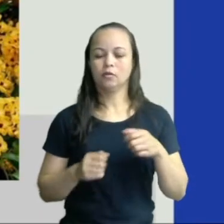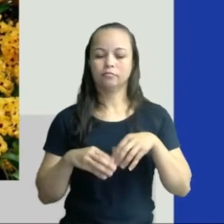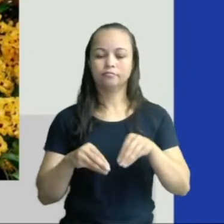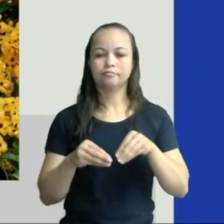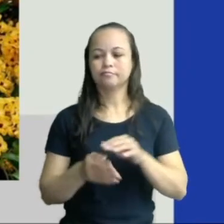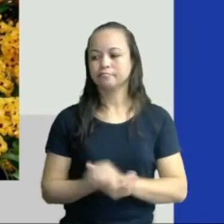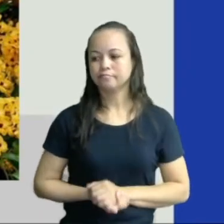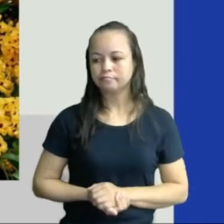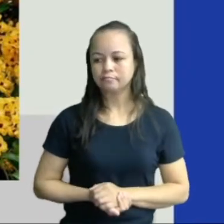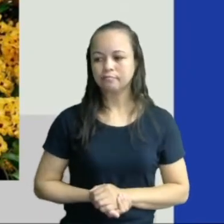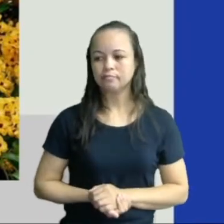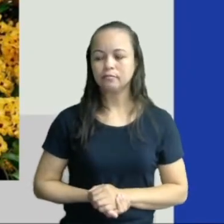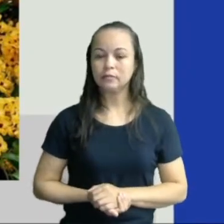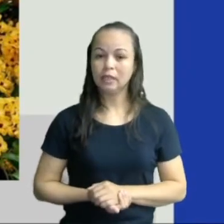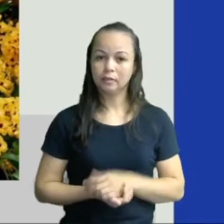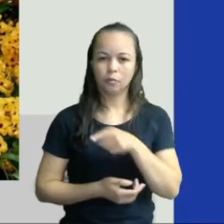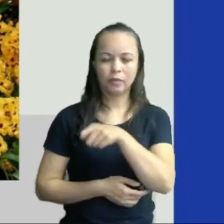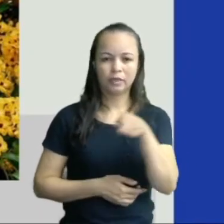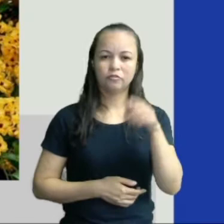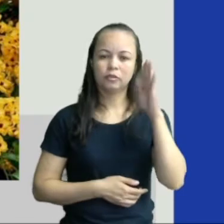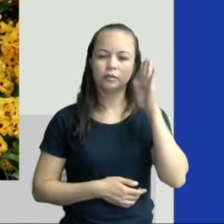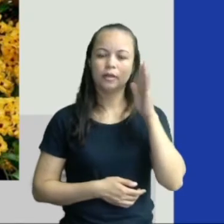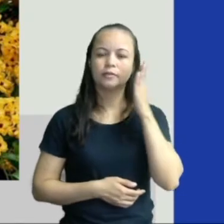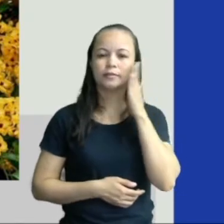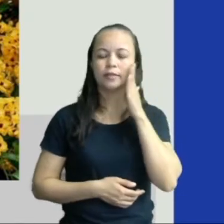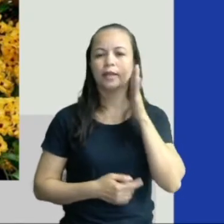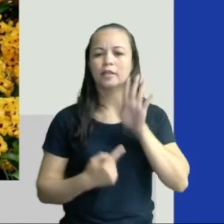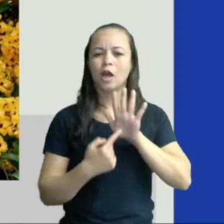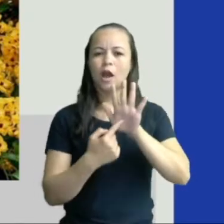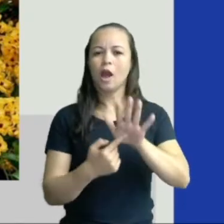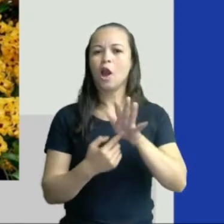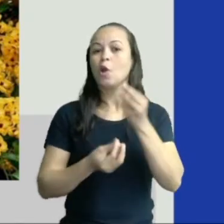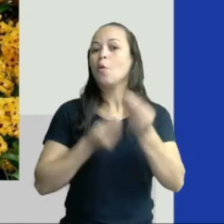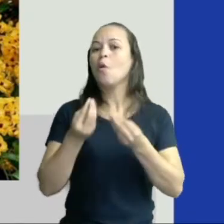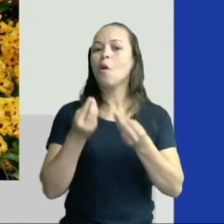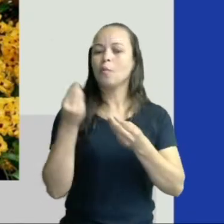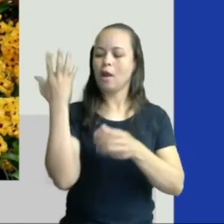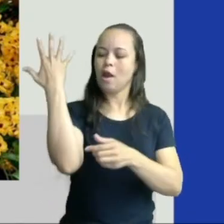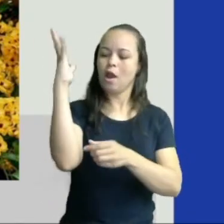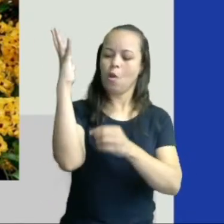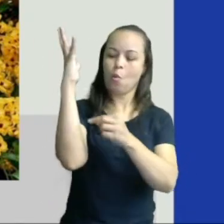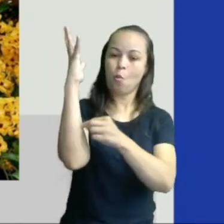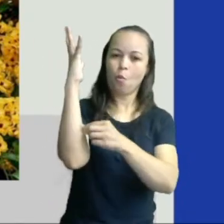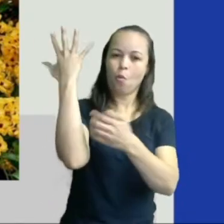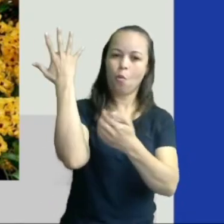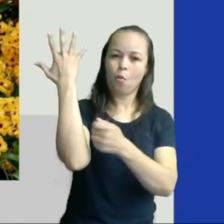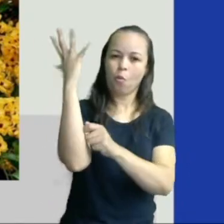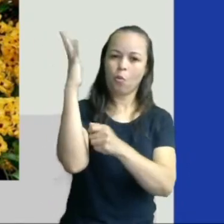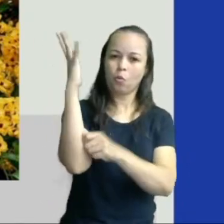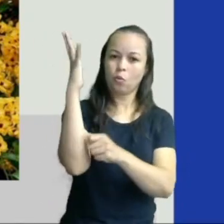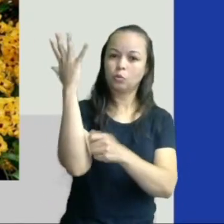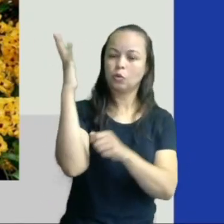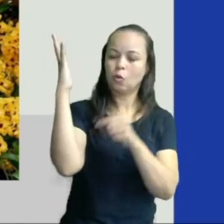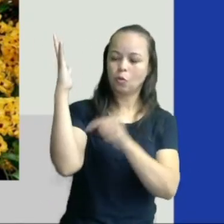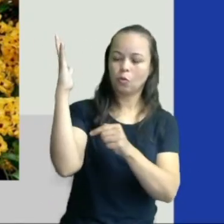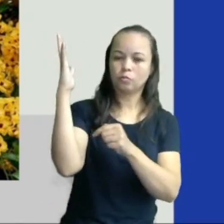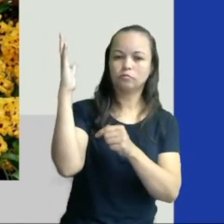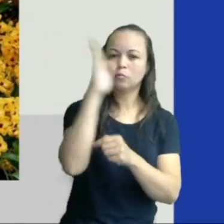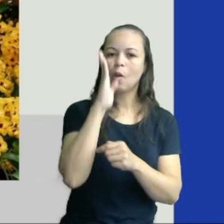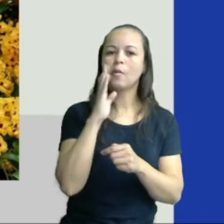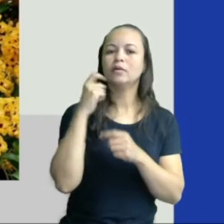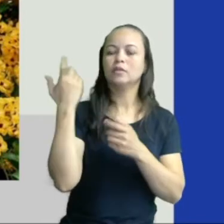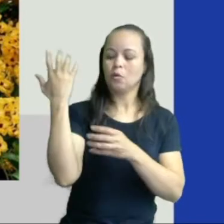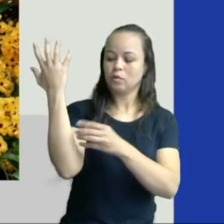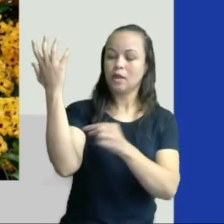Olha só, eu trouxe para vocês entenderem. Olha como é por dentro o tronco do pau-brasil, gente, como é lindo. Ele é exatamente assim,